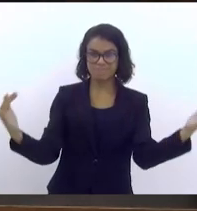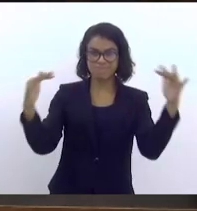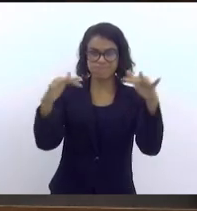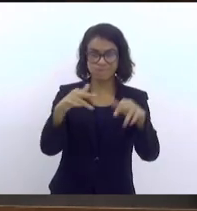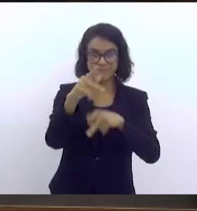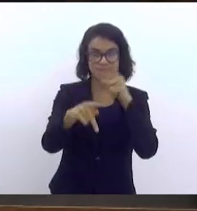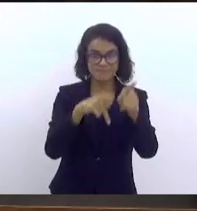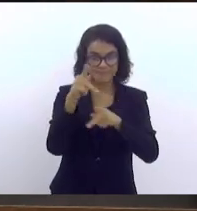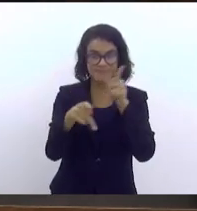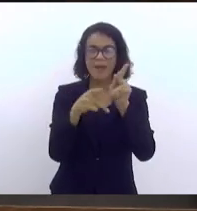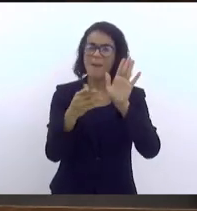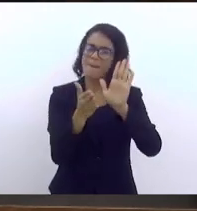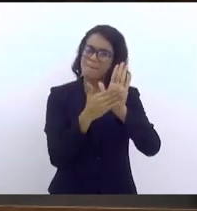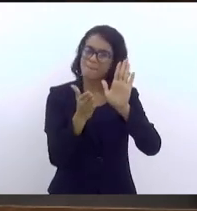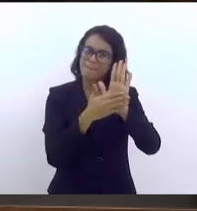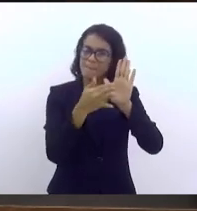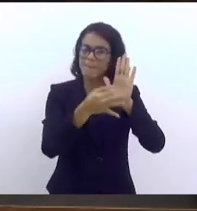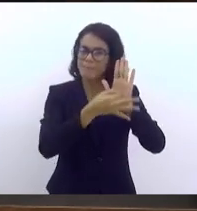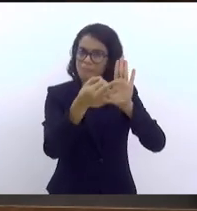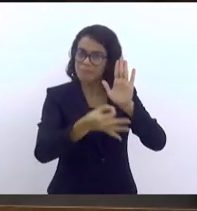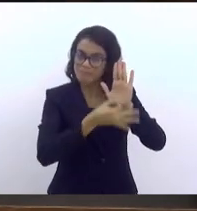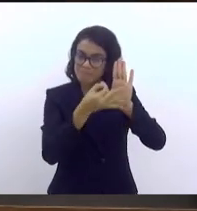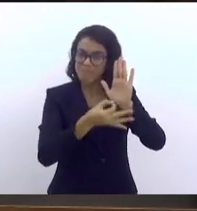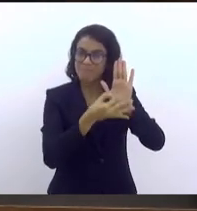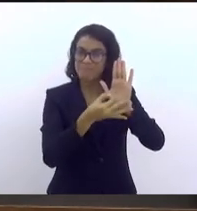surgiram várias propostas sugestões